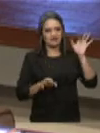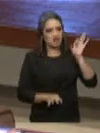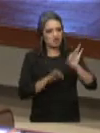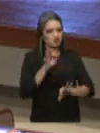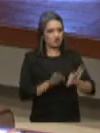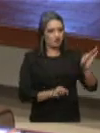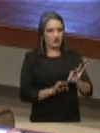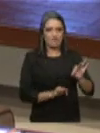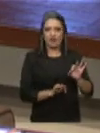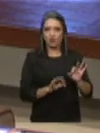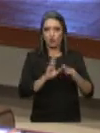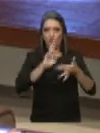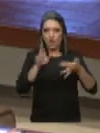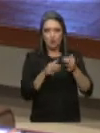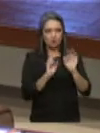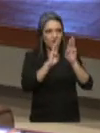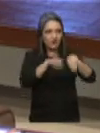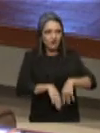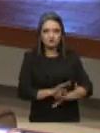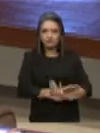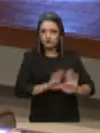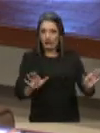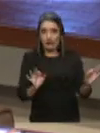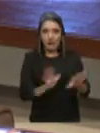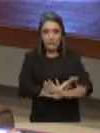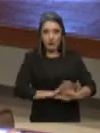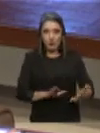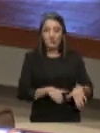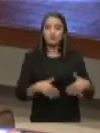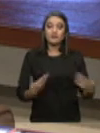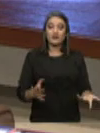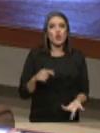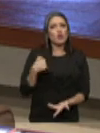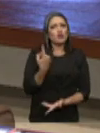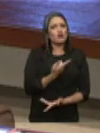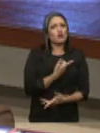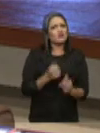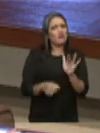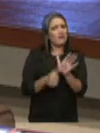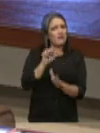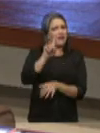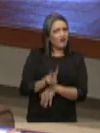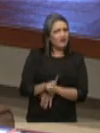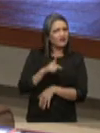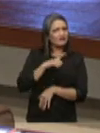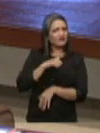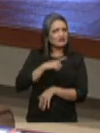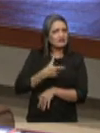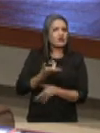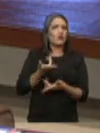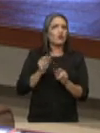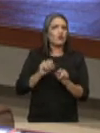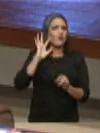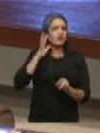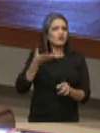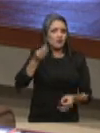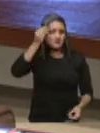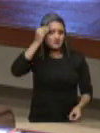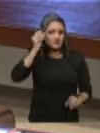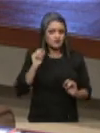Nós, pela vez primeira, estamos dando uma interpretação de que, declarada